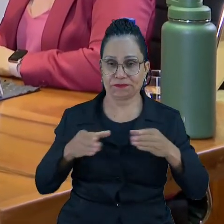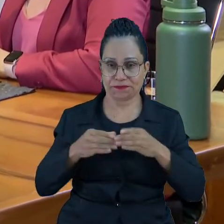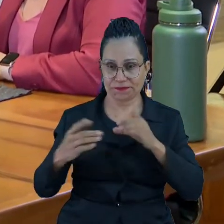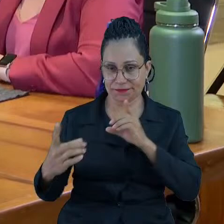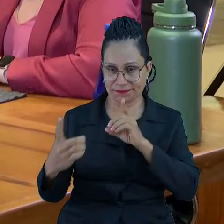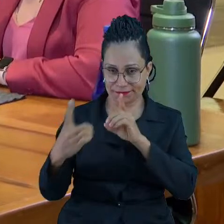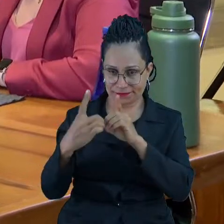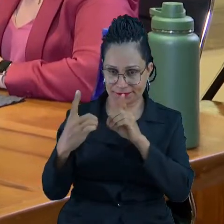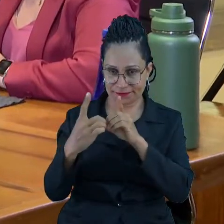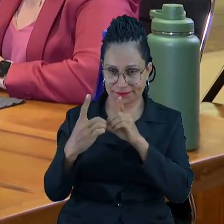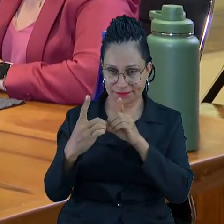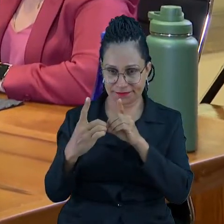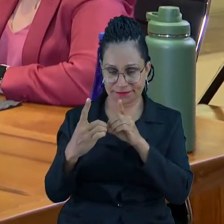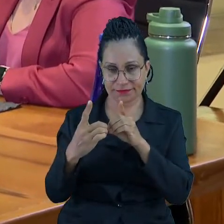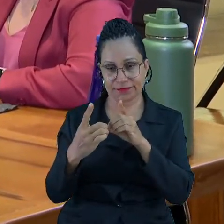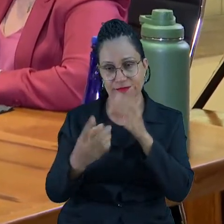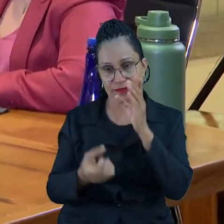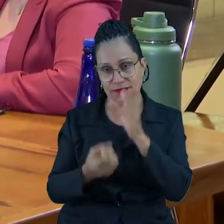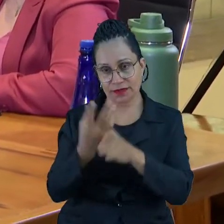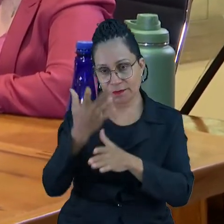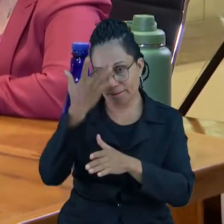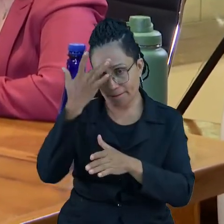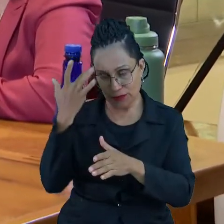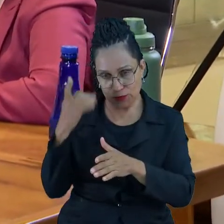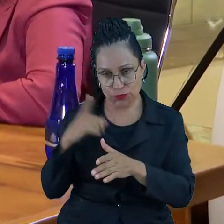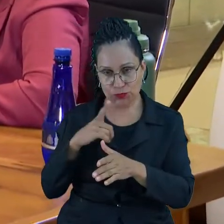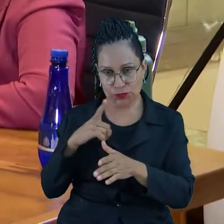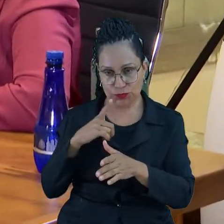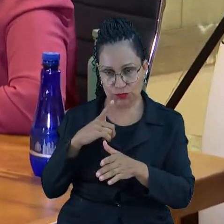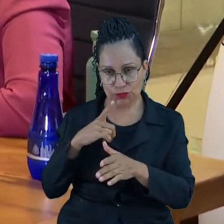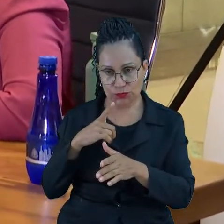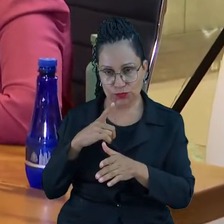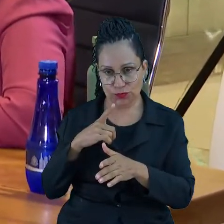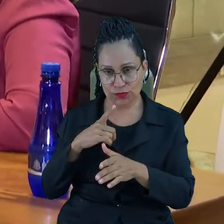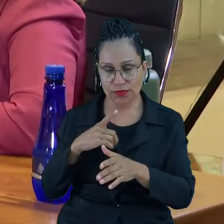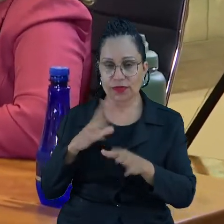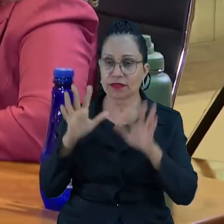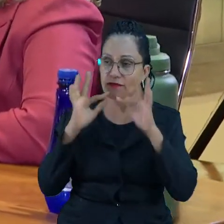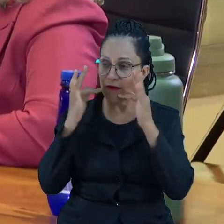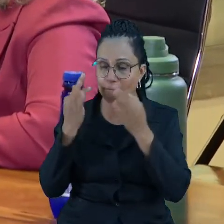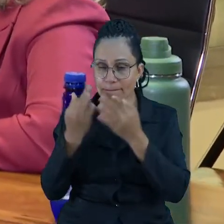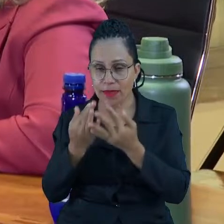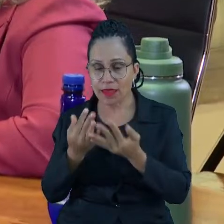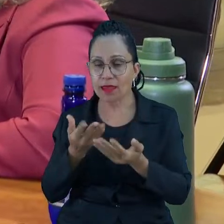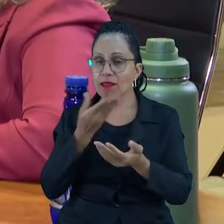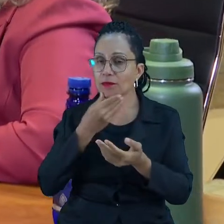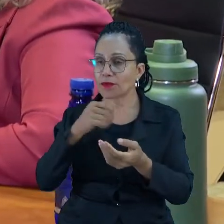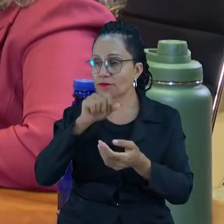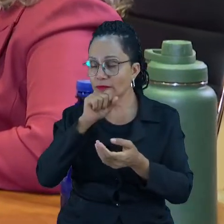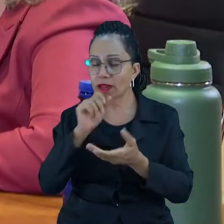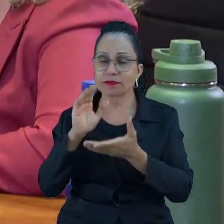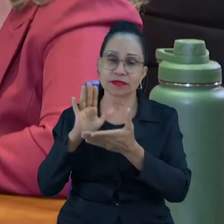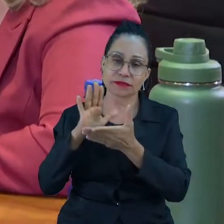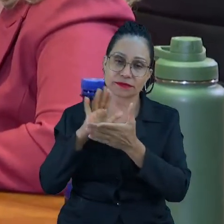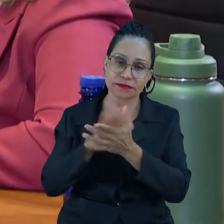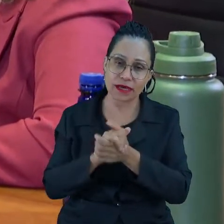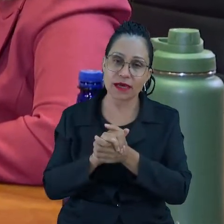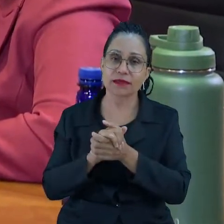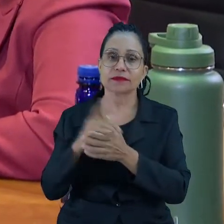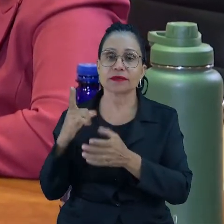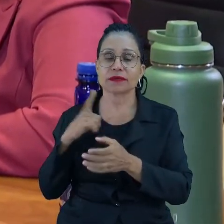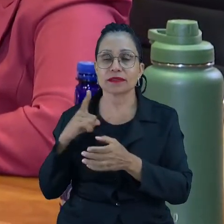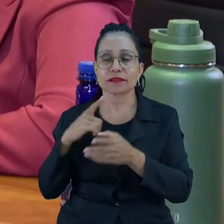equipe formada por pessoas que são pais de família, que são casados. Então, assim, eles tiveram